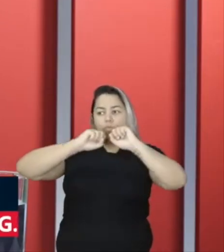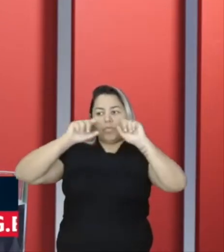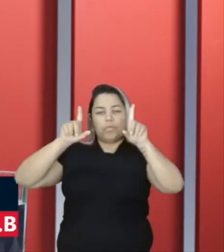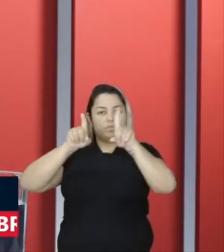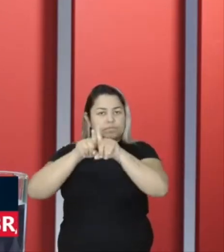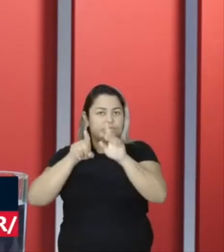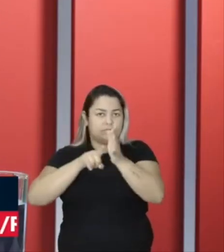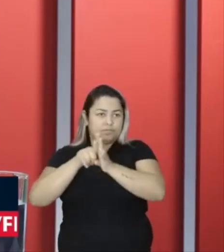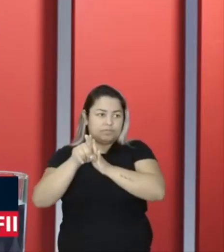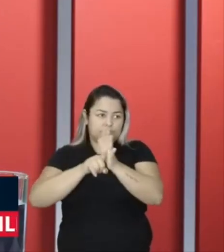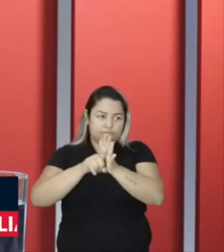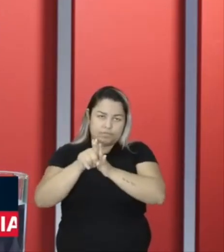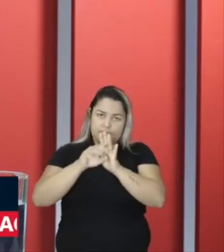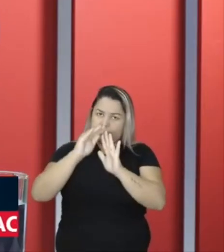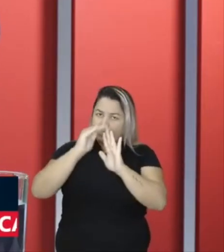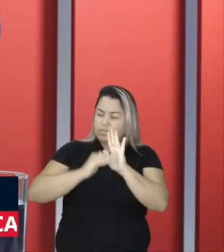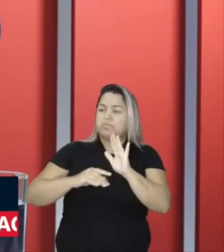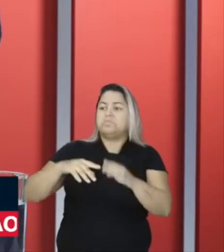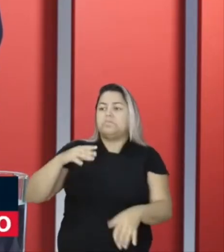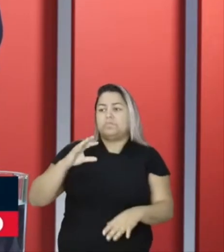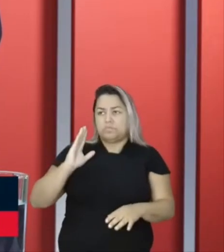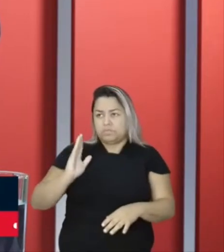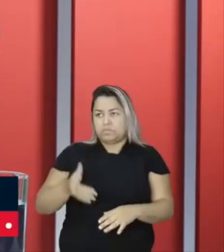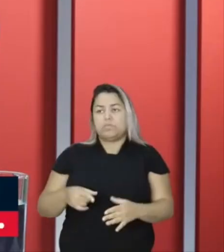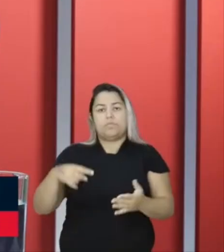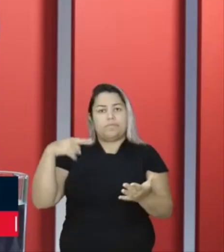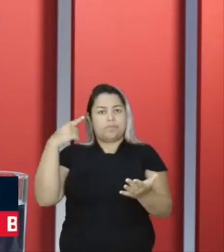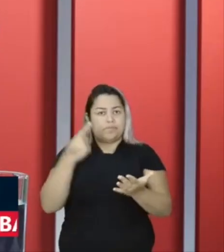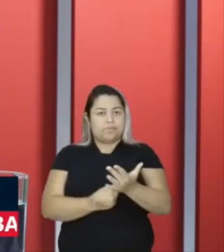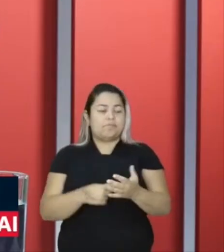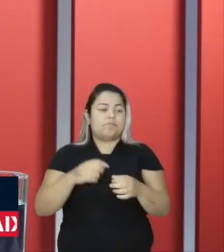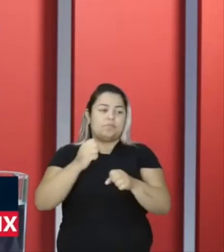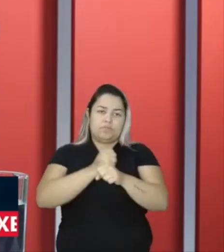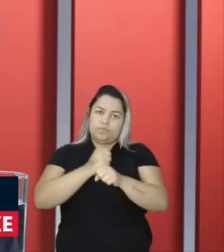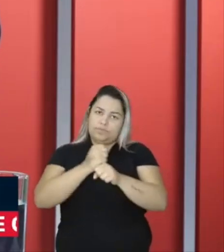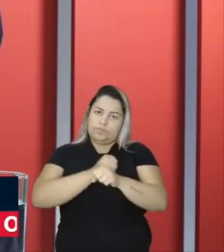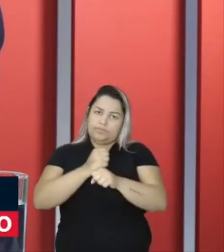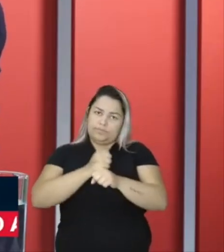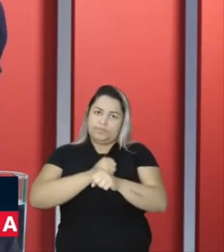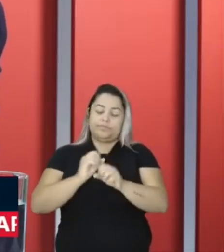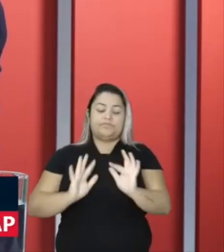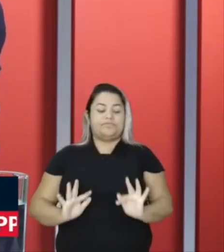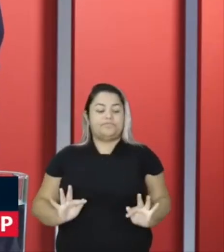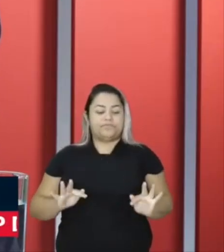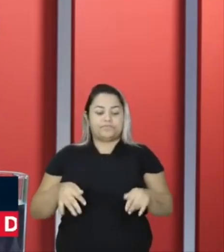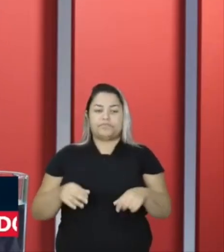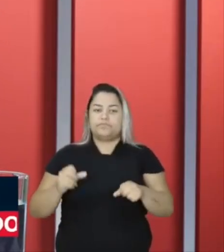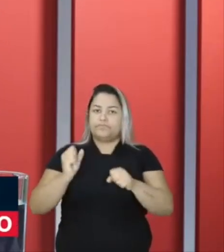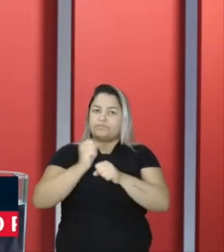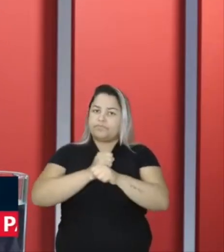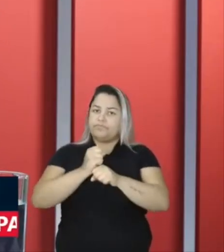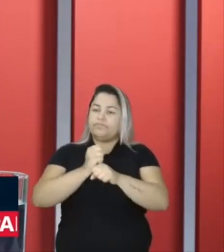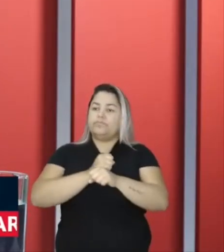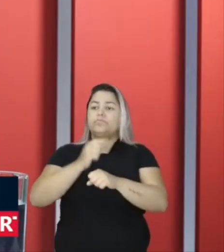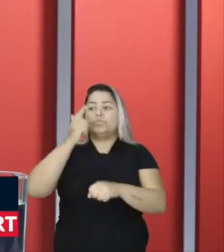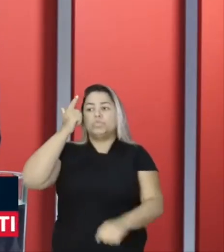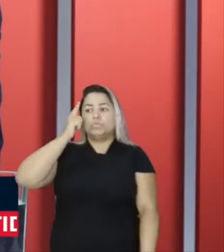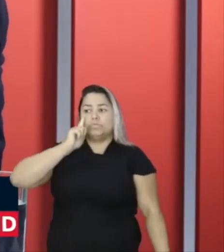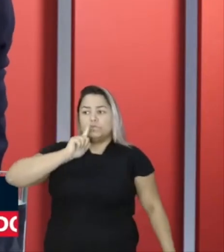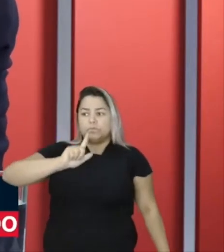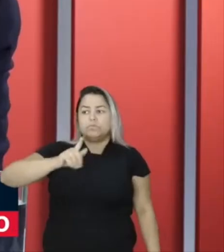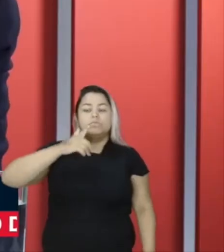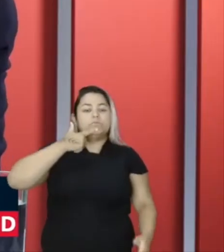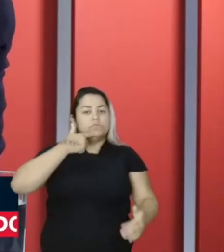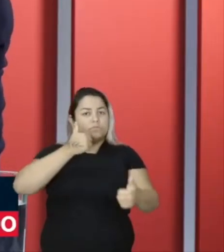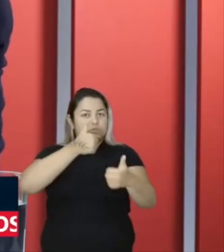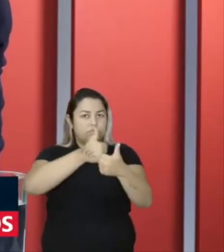a meta está sendo cumprida ao longo do ano, quer dizer, no meio do ano, no final do ano, estamos conseguindo nos aproximar